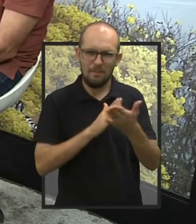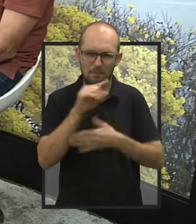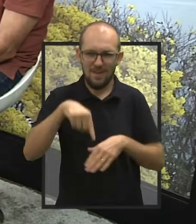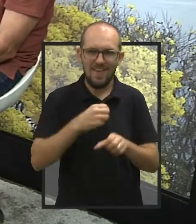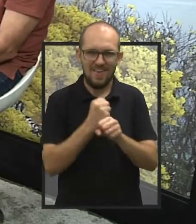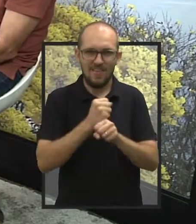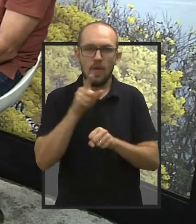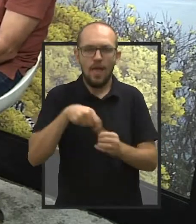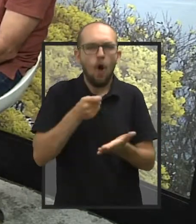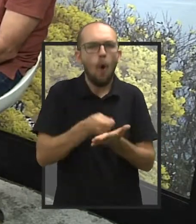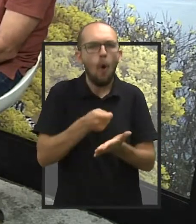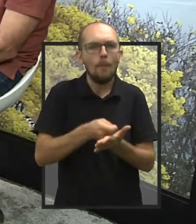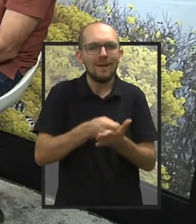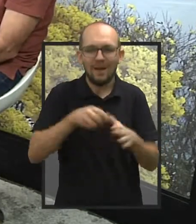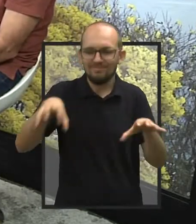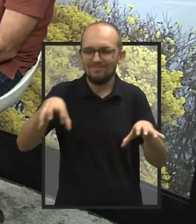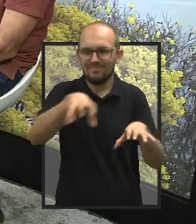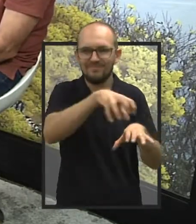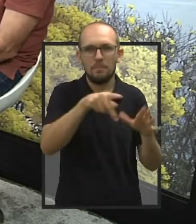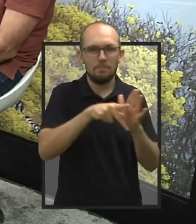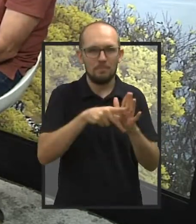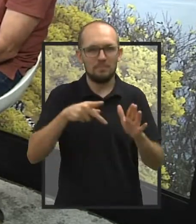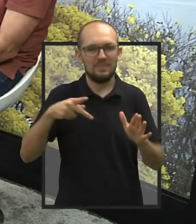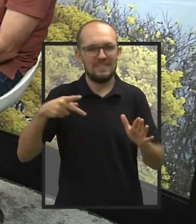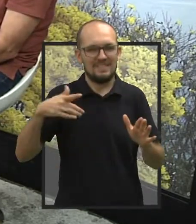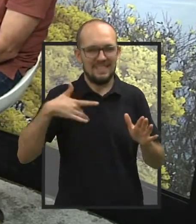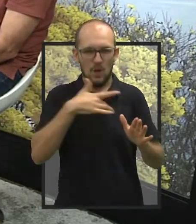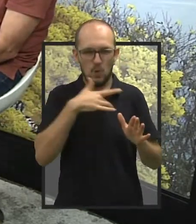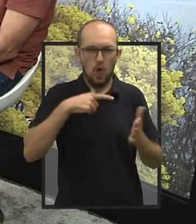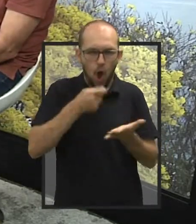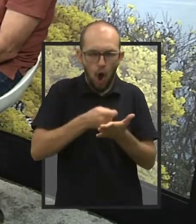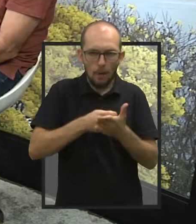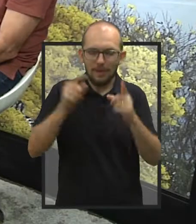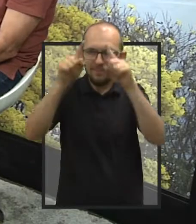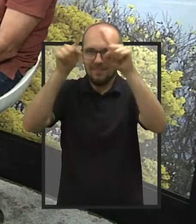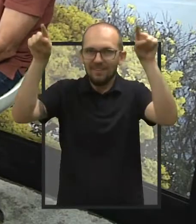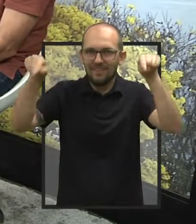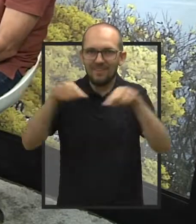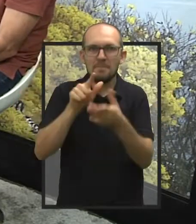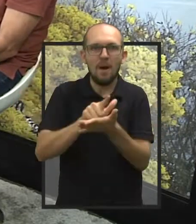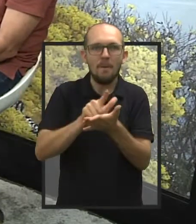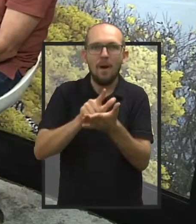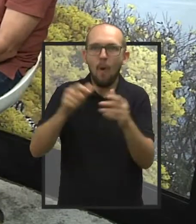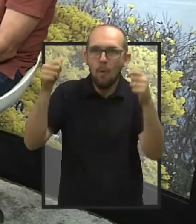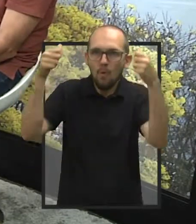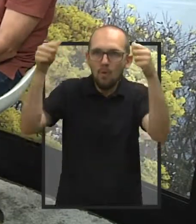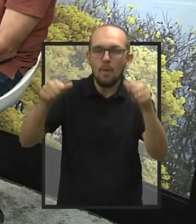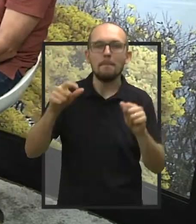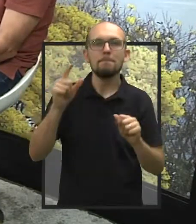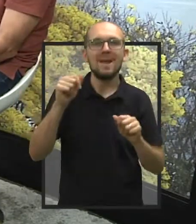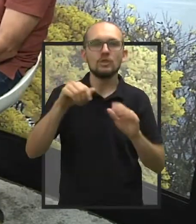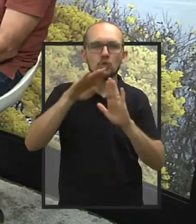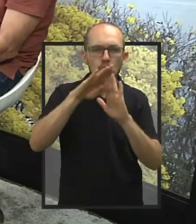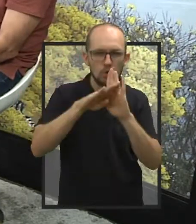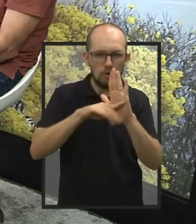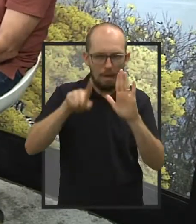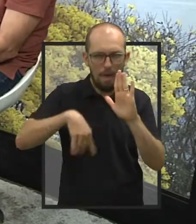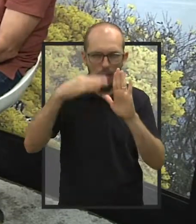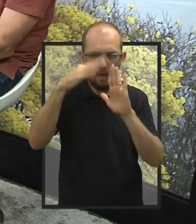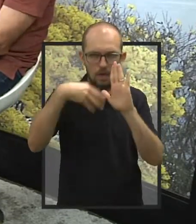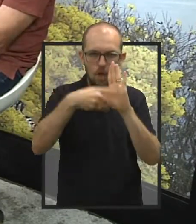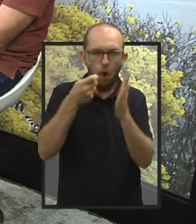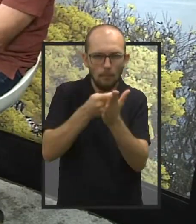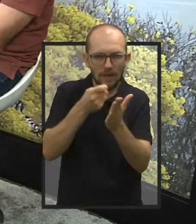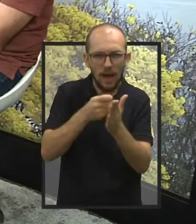obriga os estabelecimentos de saúde a exibir uma tabela de preços dos serviços prestados aos usuários, aos pacientes.